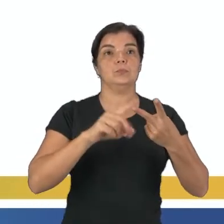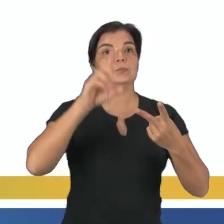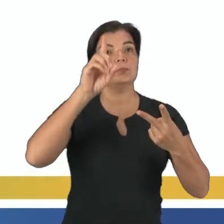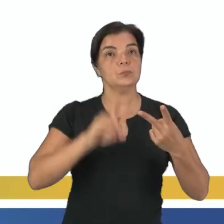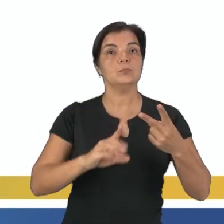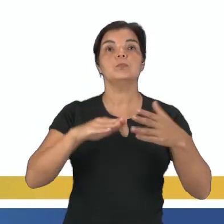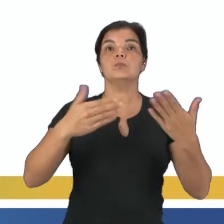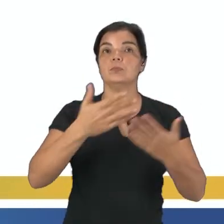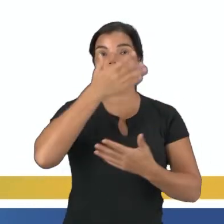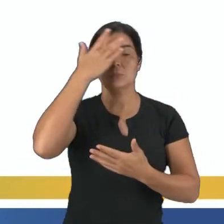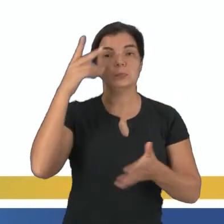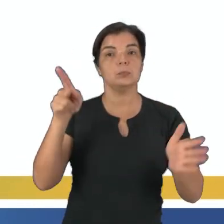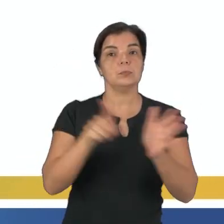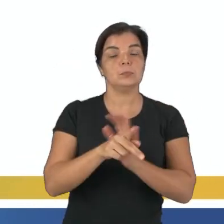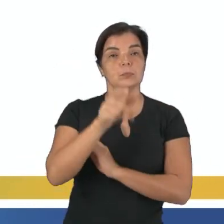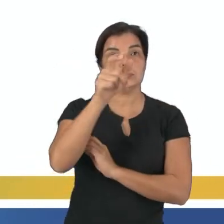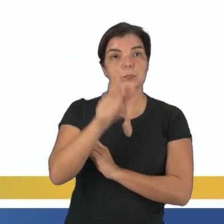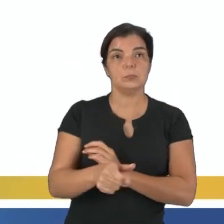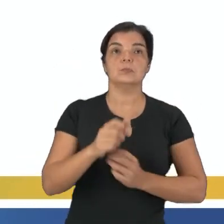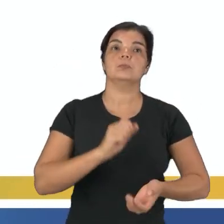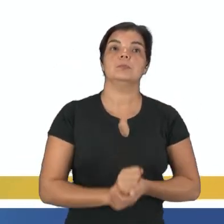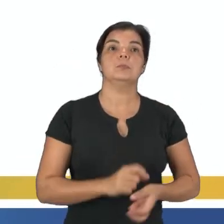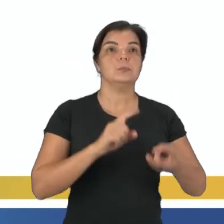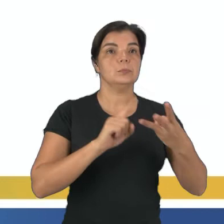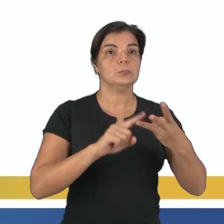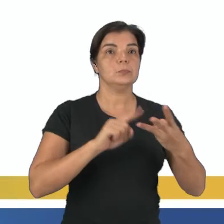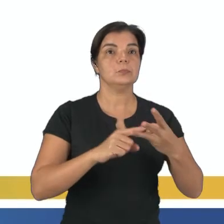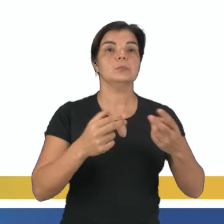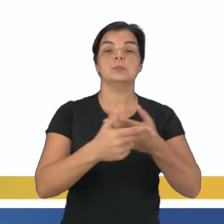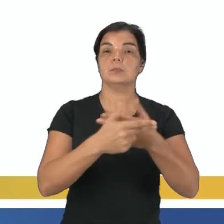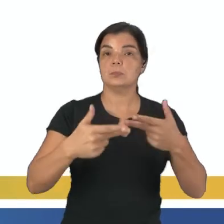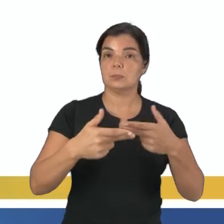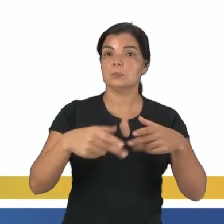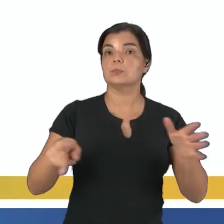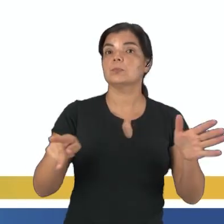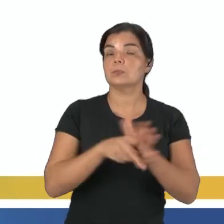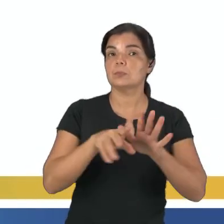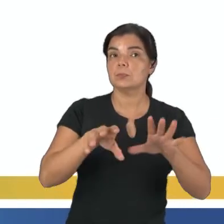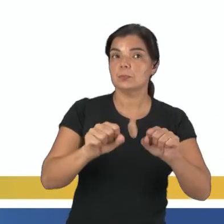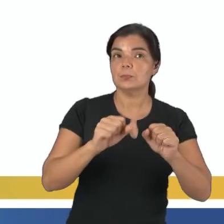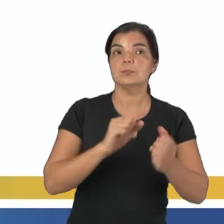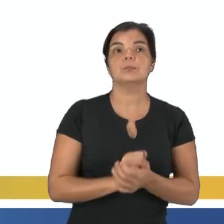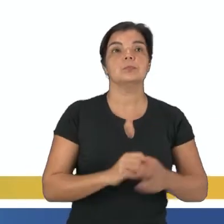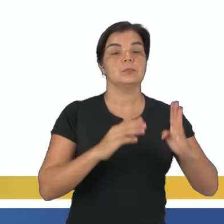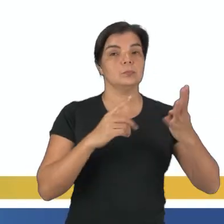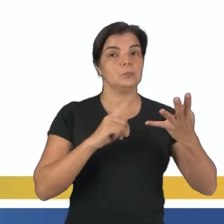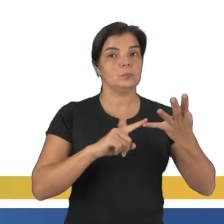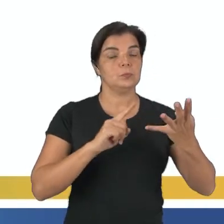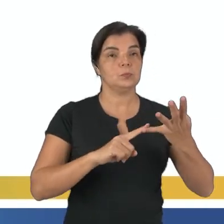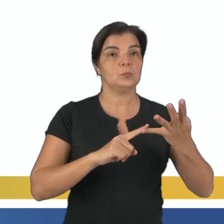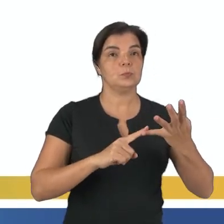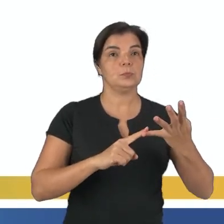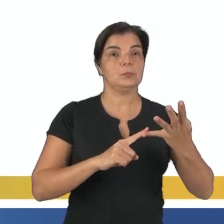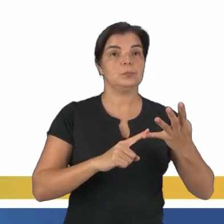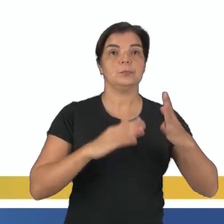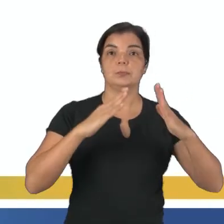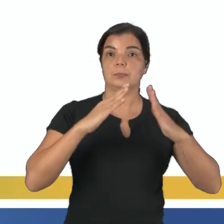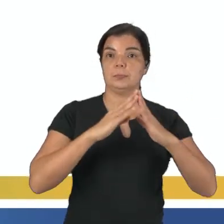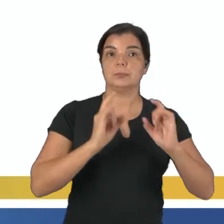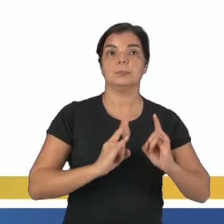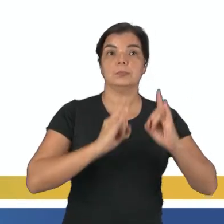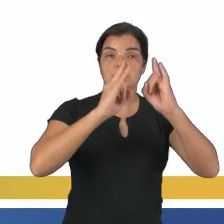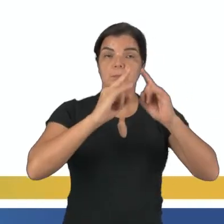Direito pelo qual alguma coisa pertence a alguém. 3. A coisa possuída.